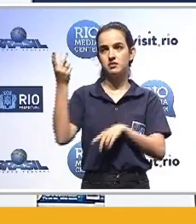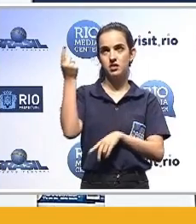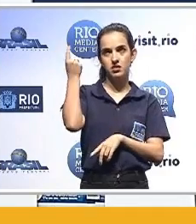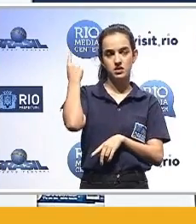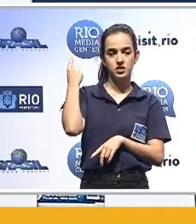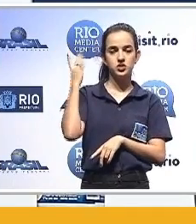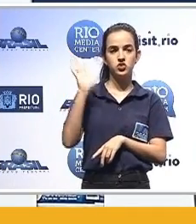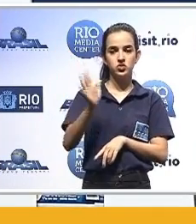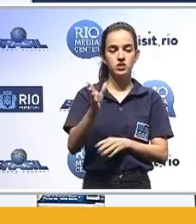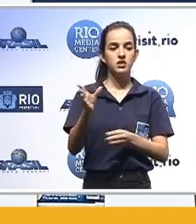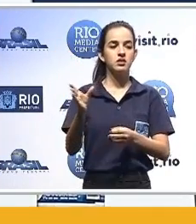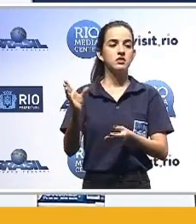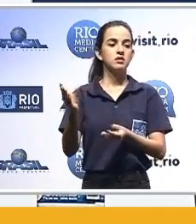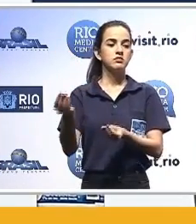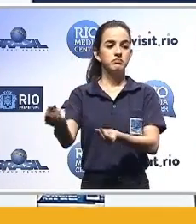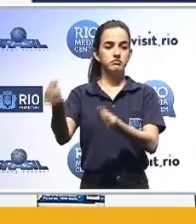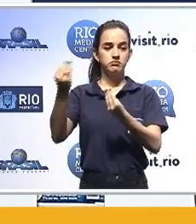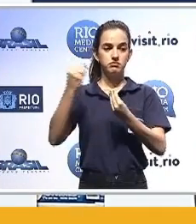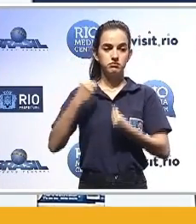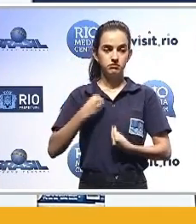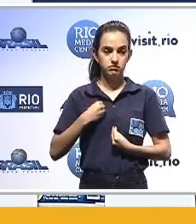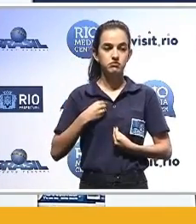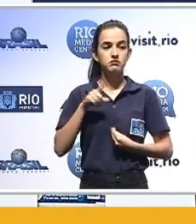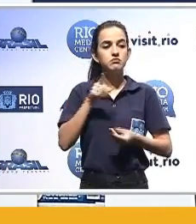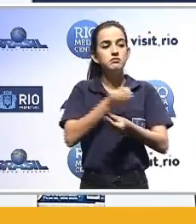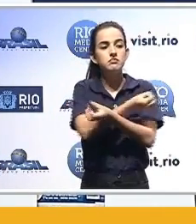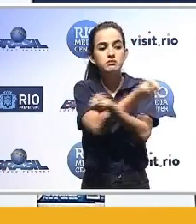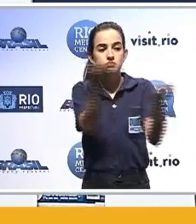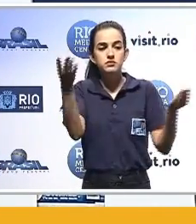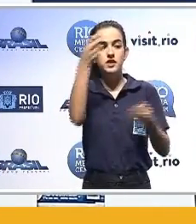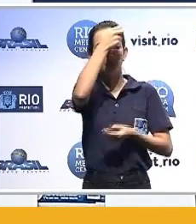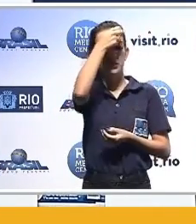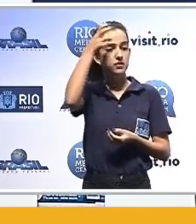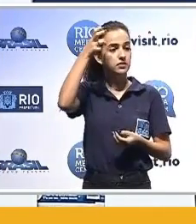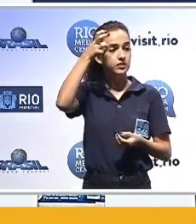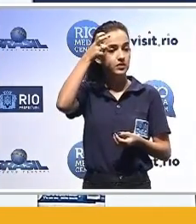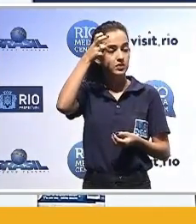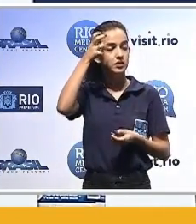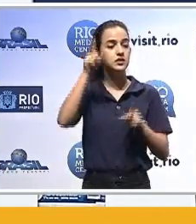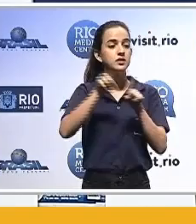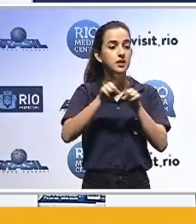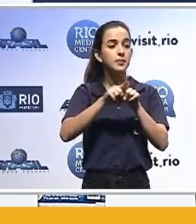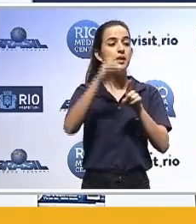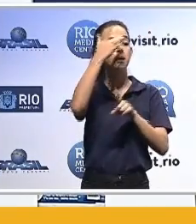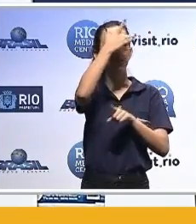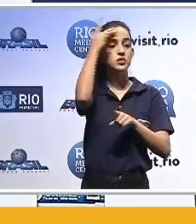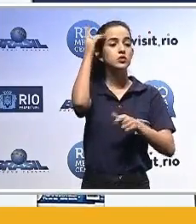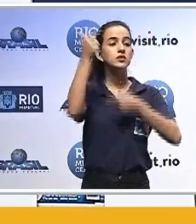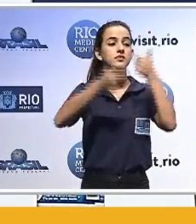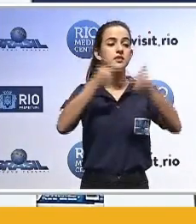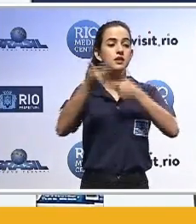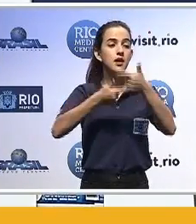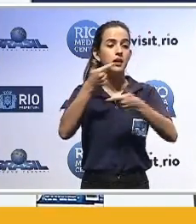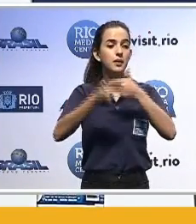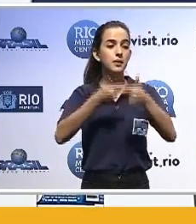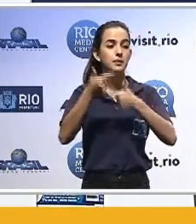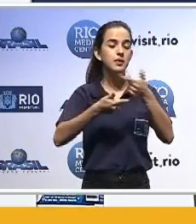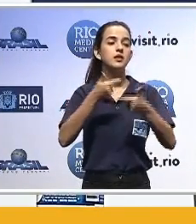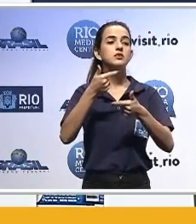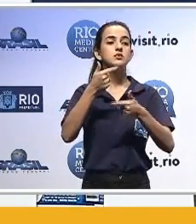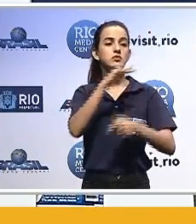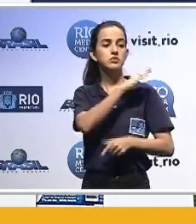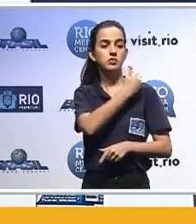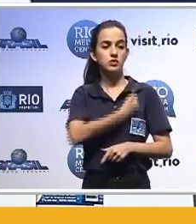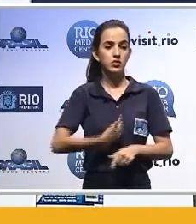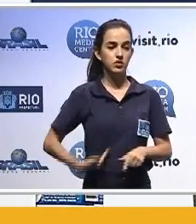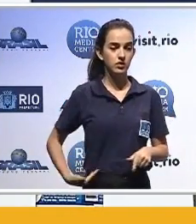material para a Secretaria de Município também e também para os operadores e agentes do interior do Estado. Quer